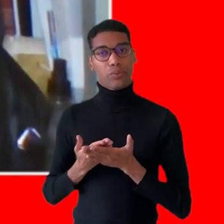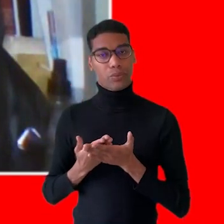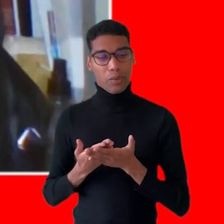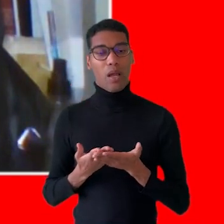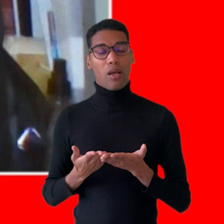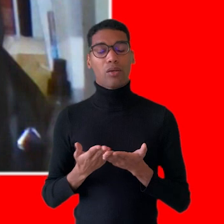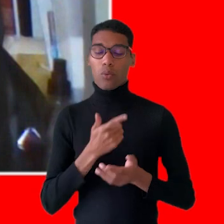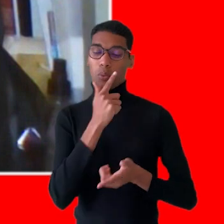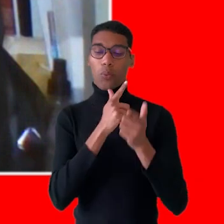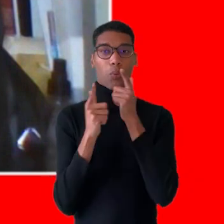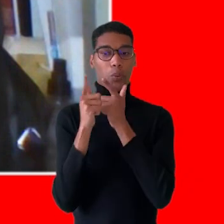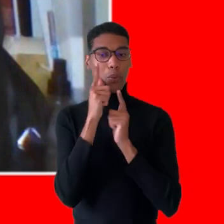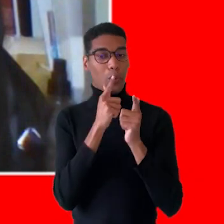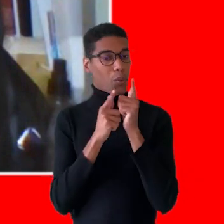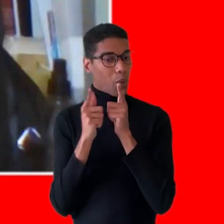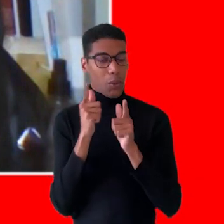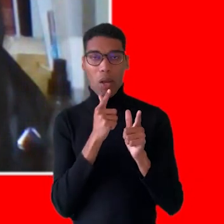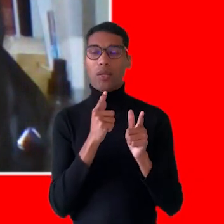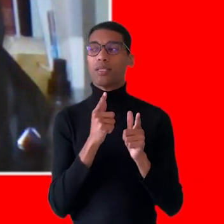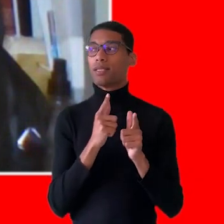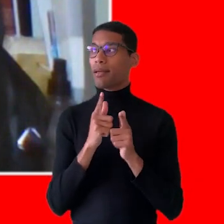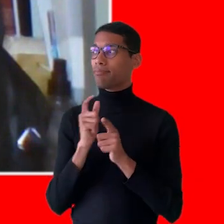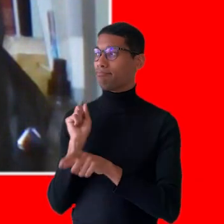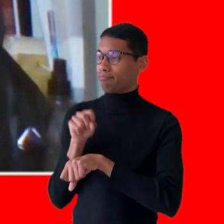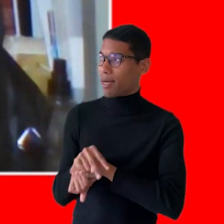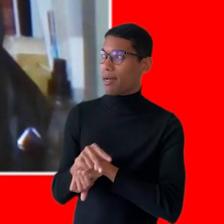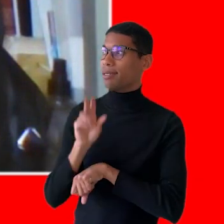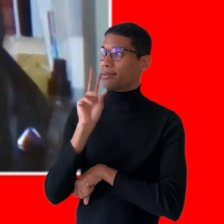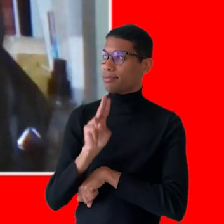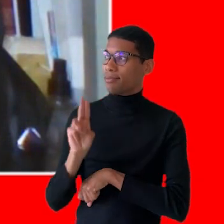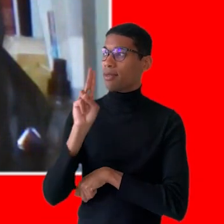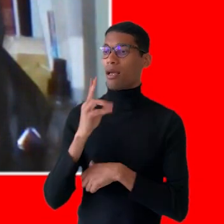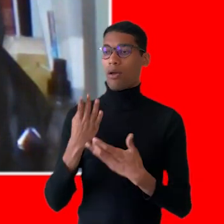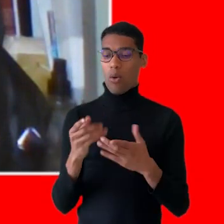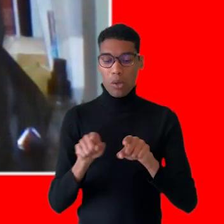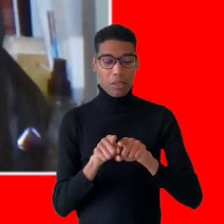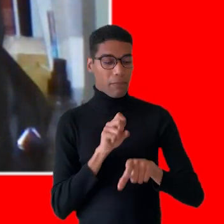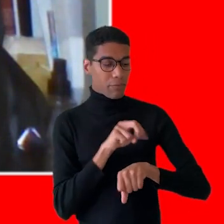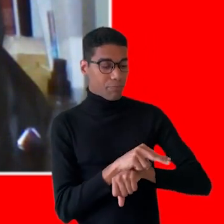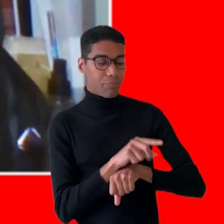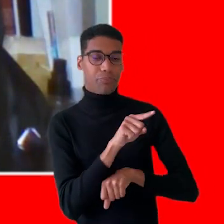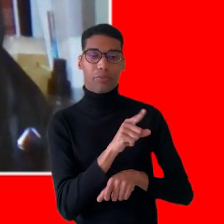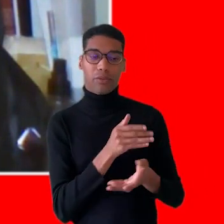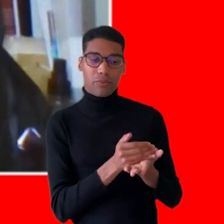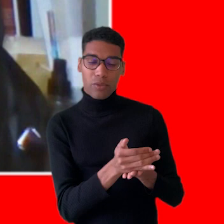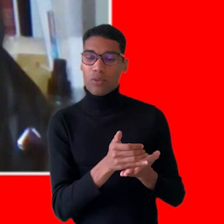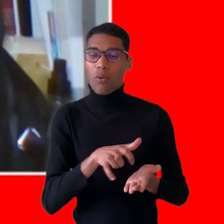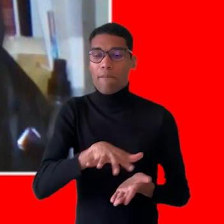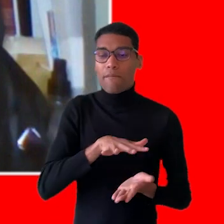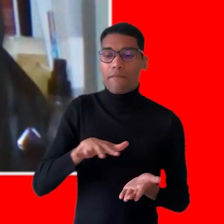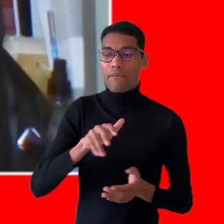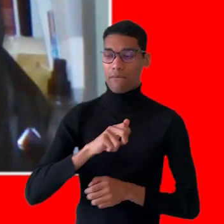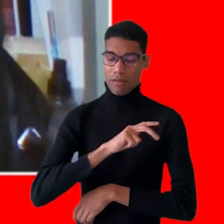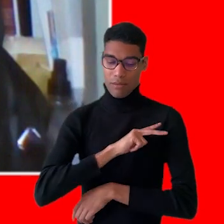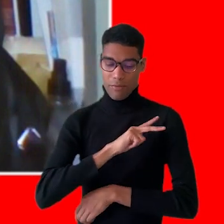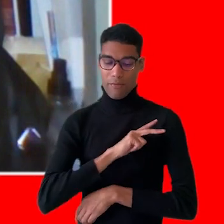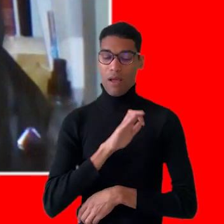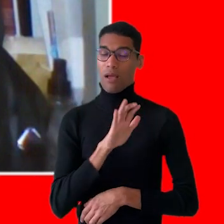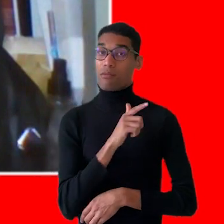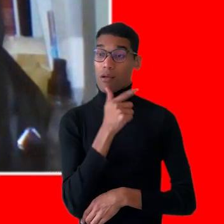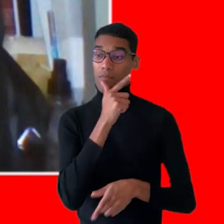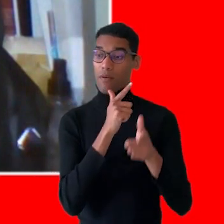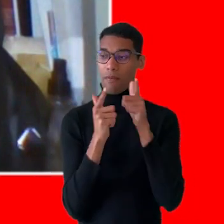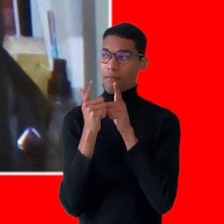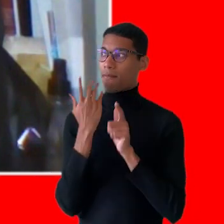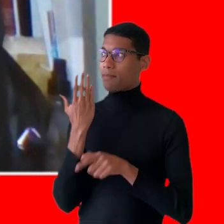que ocupam espaços em instituições acadêmicas, que ocupam espaço na iniciativa privada,